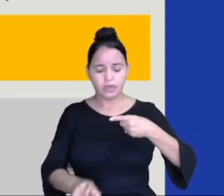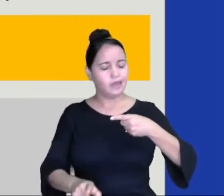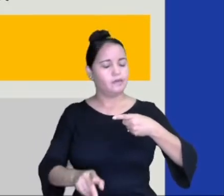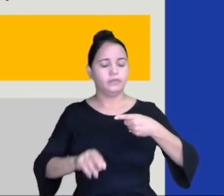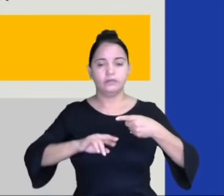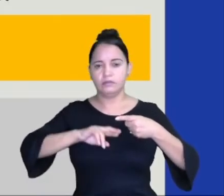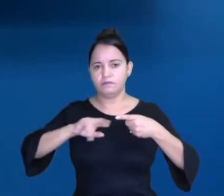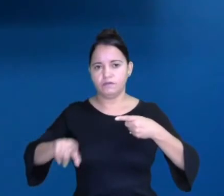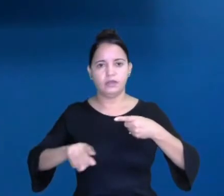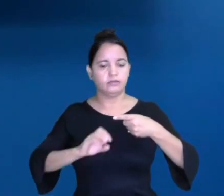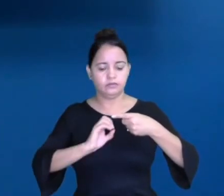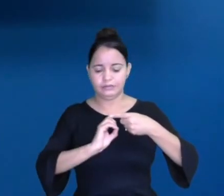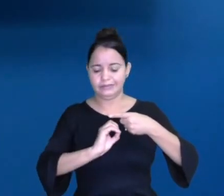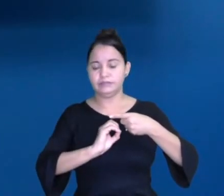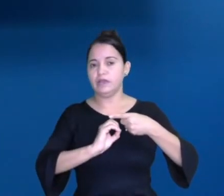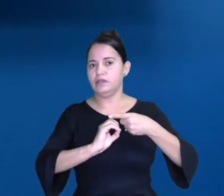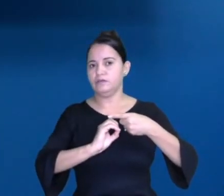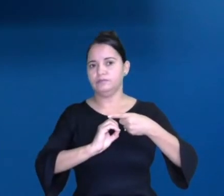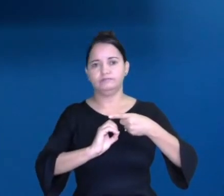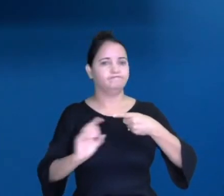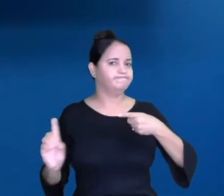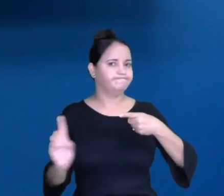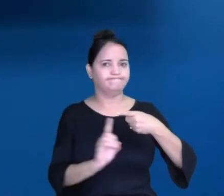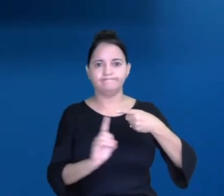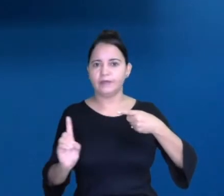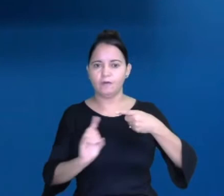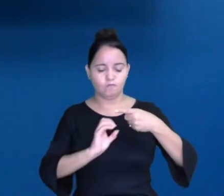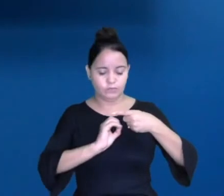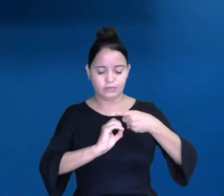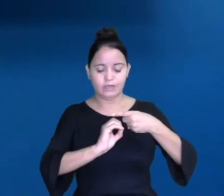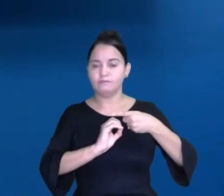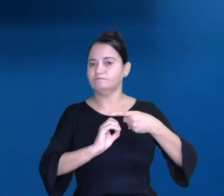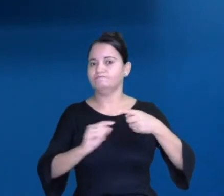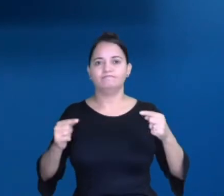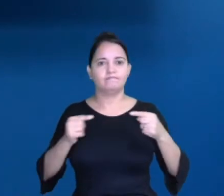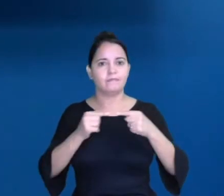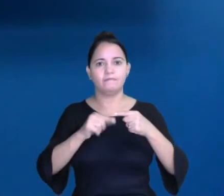não posso ter zero no denominador de uma fração.